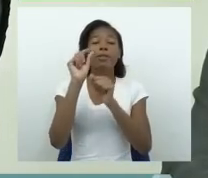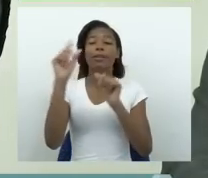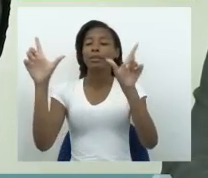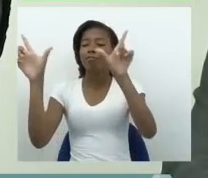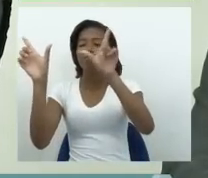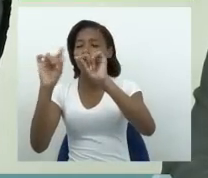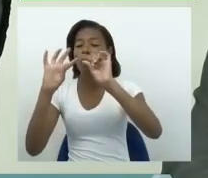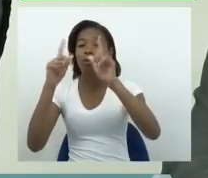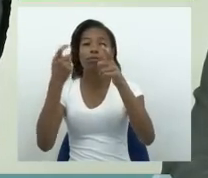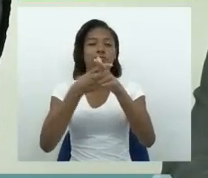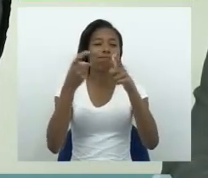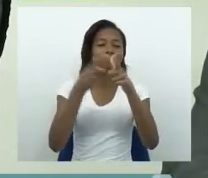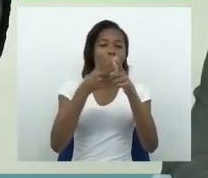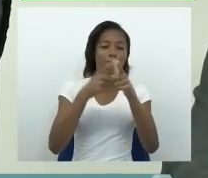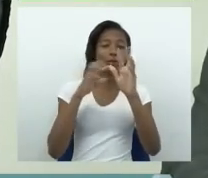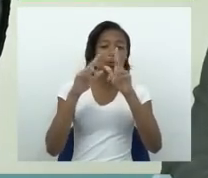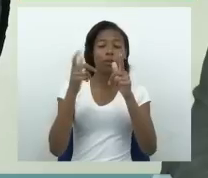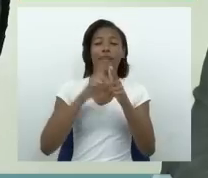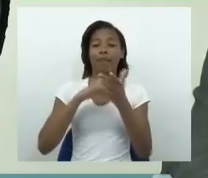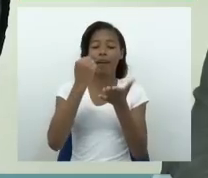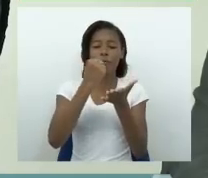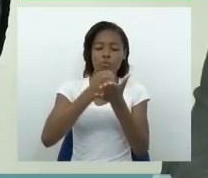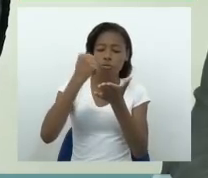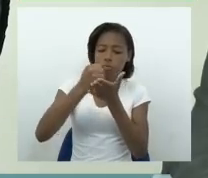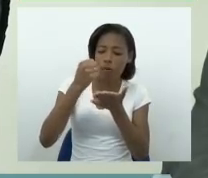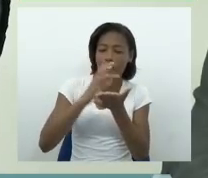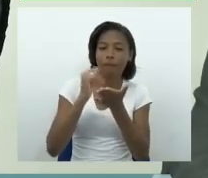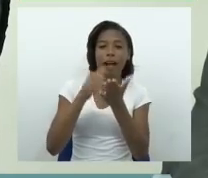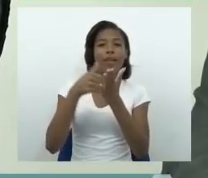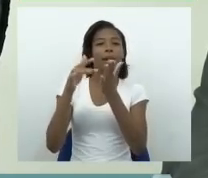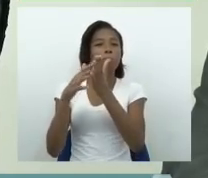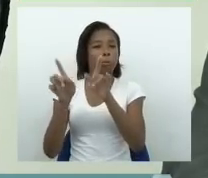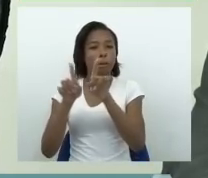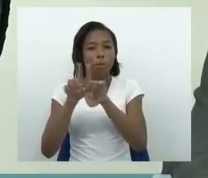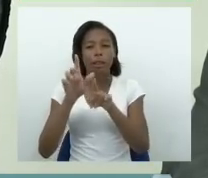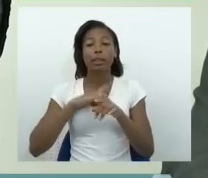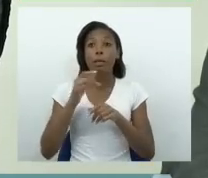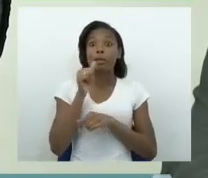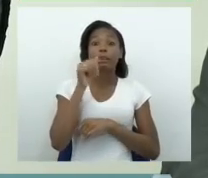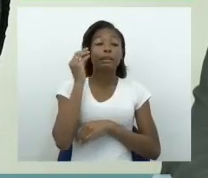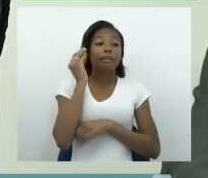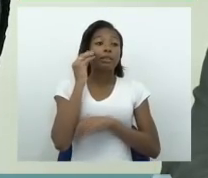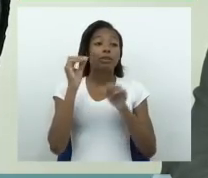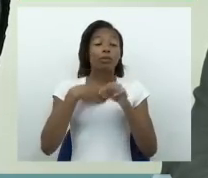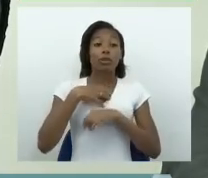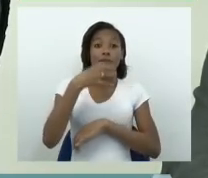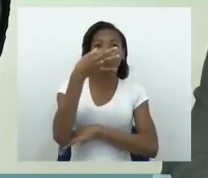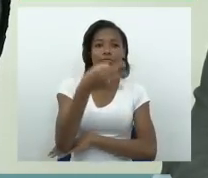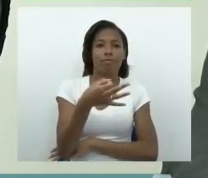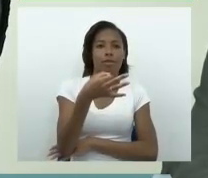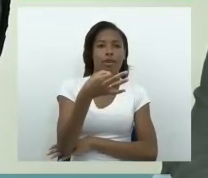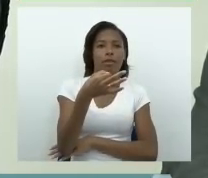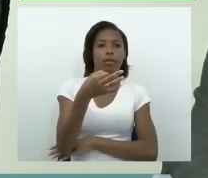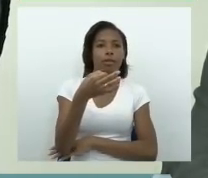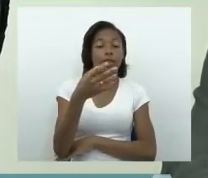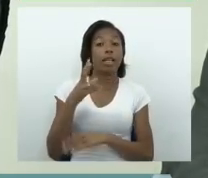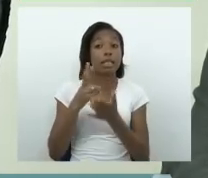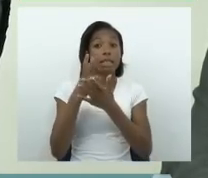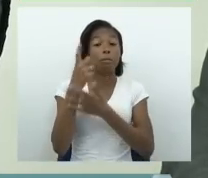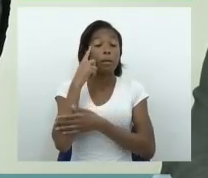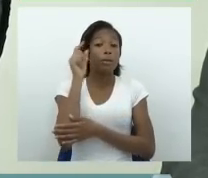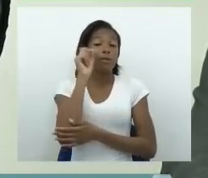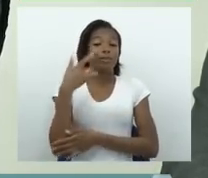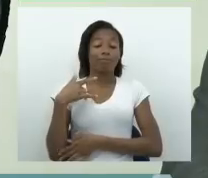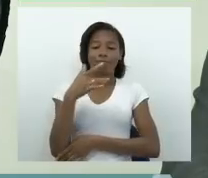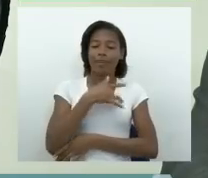que auditar todos os contratos a fim de que a gente possa investir de maneira correta. E as prioridades, sempre saúde. Eu,